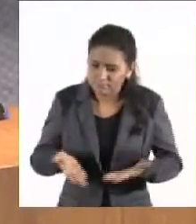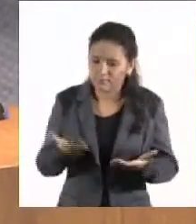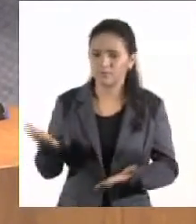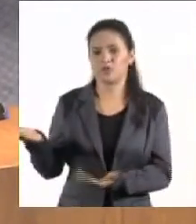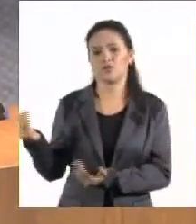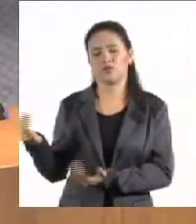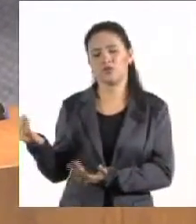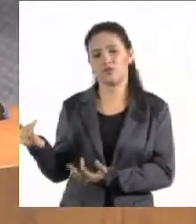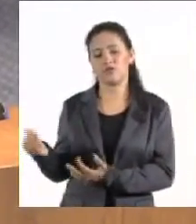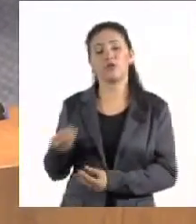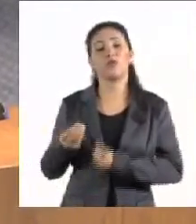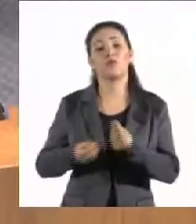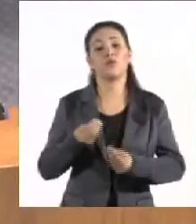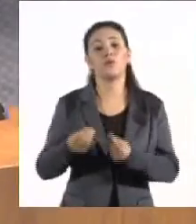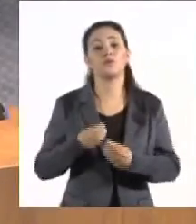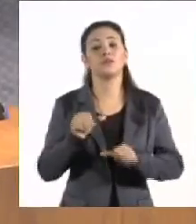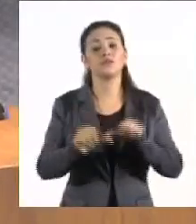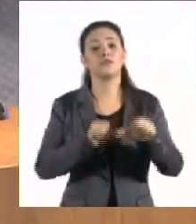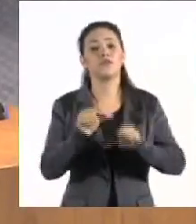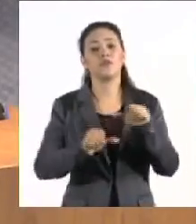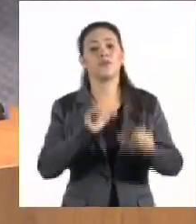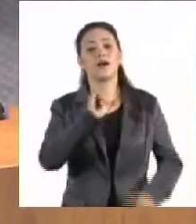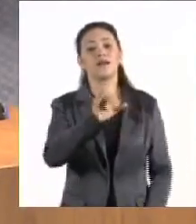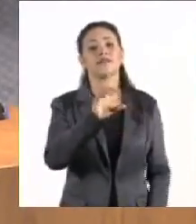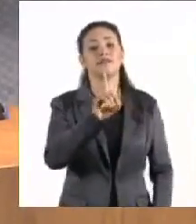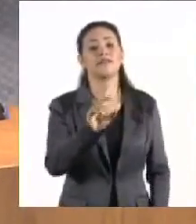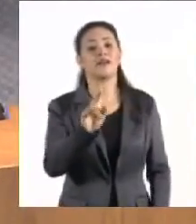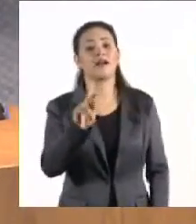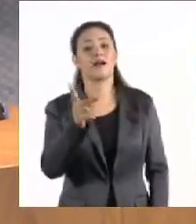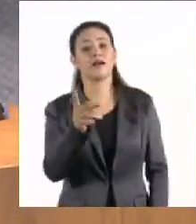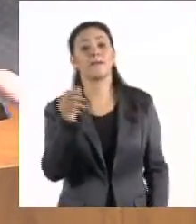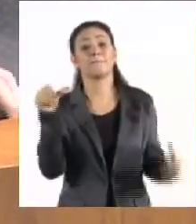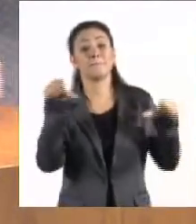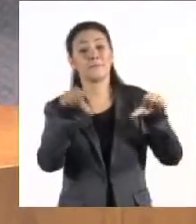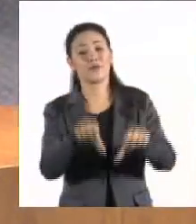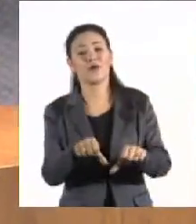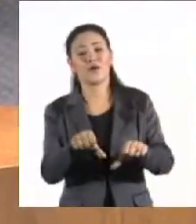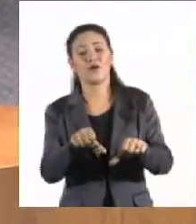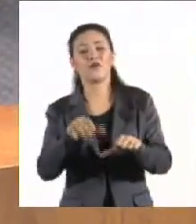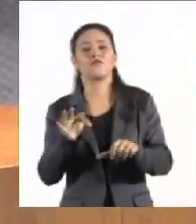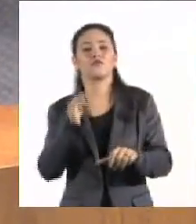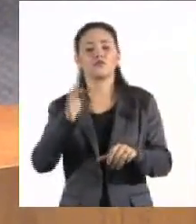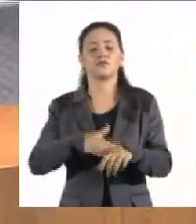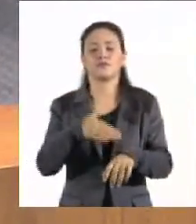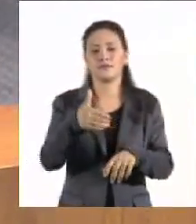IDH do Brasil para um dos melhores no final do governo Flávio Dino. Era isso, senhor presidente. Muito obrigado.